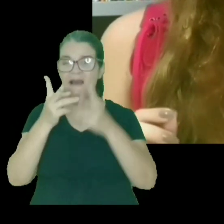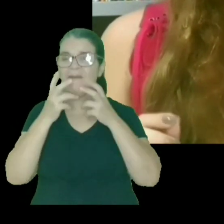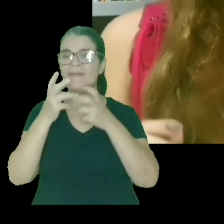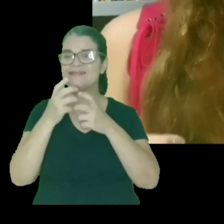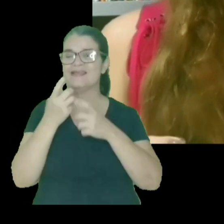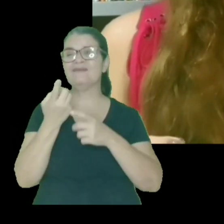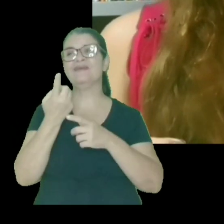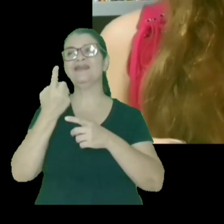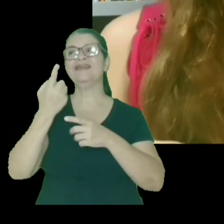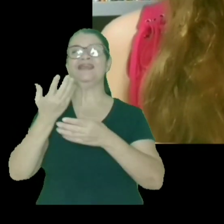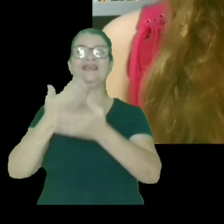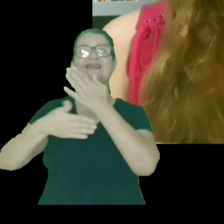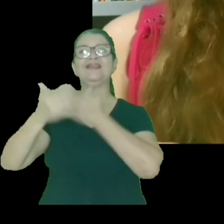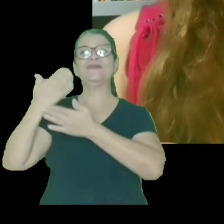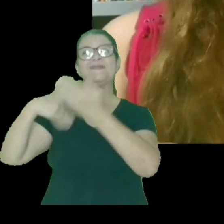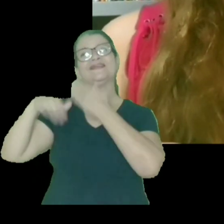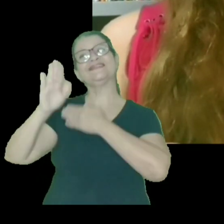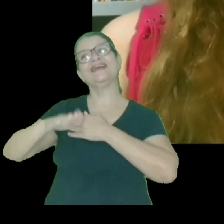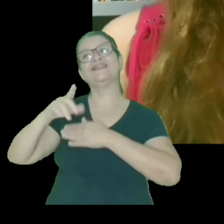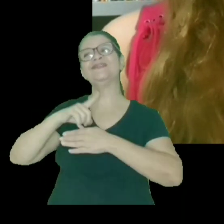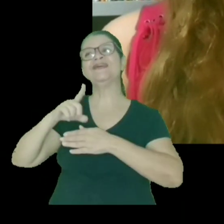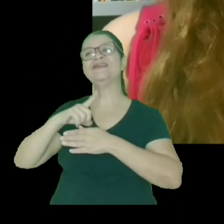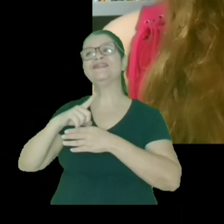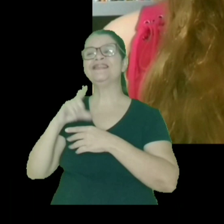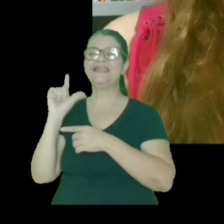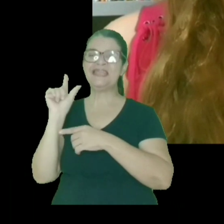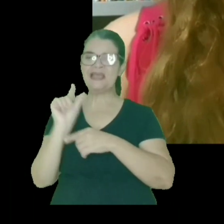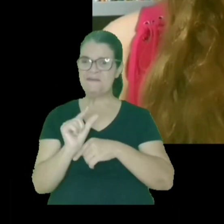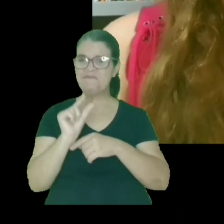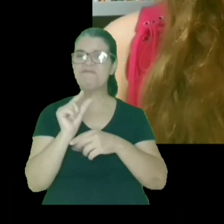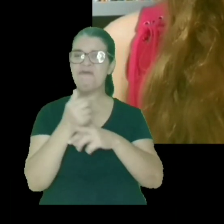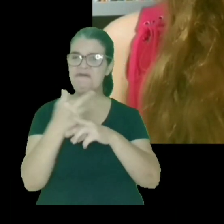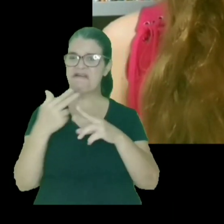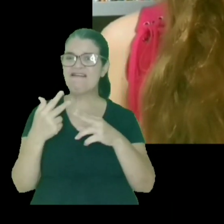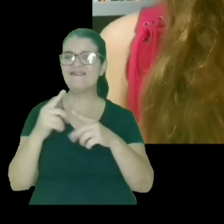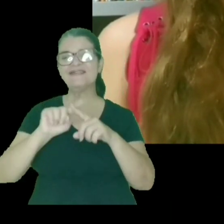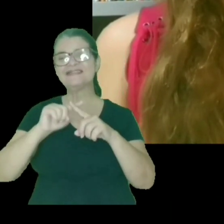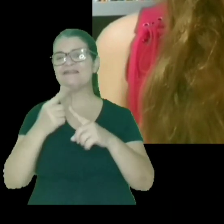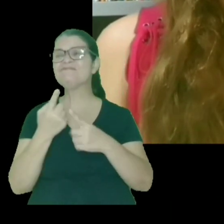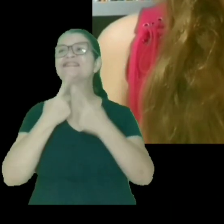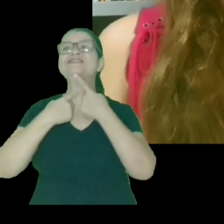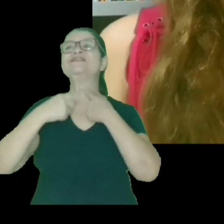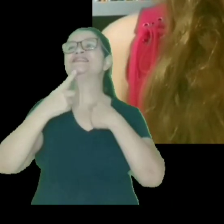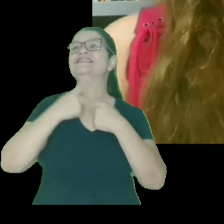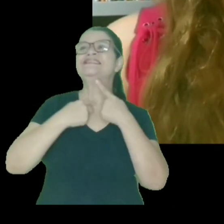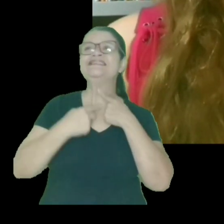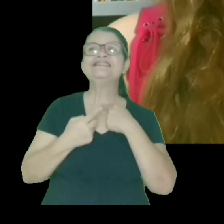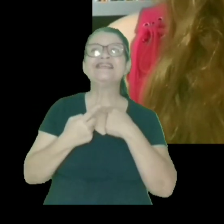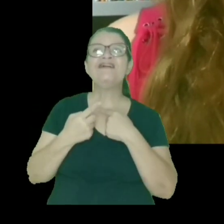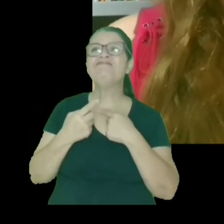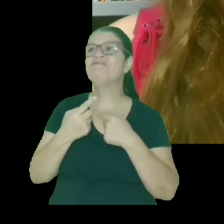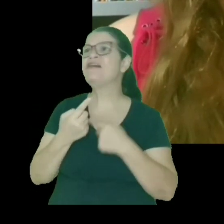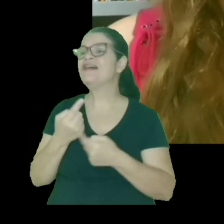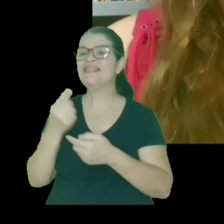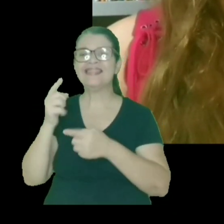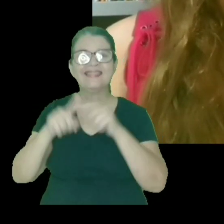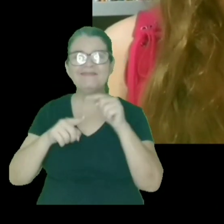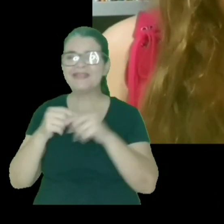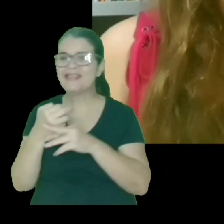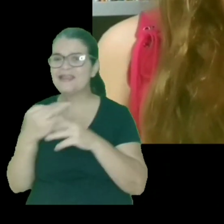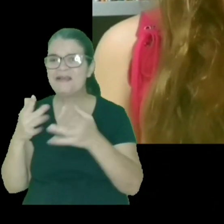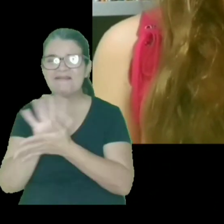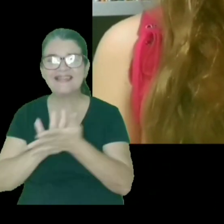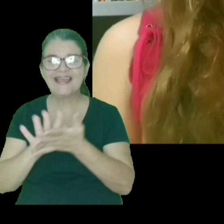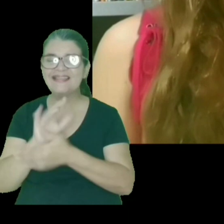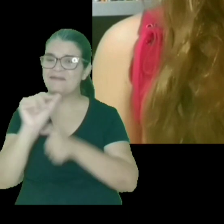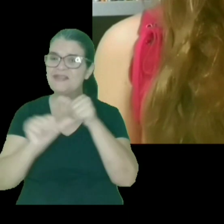agregando tão pouco à alegria, era de tal modo sedenta que um quase nada me tornava uma menina